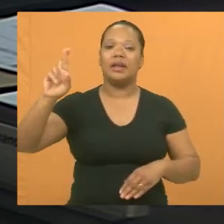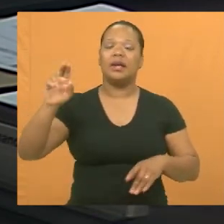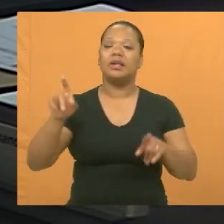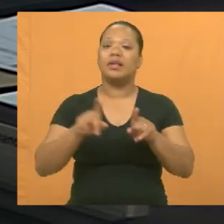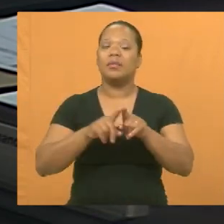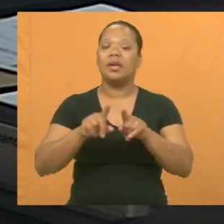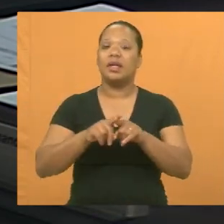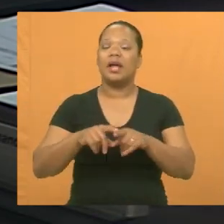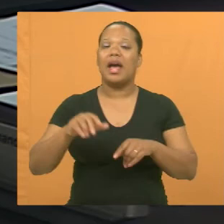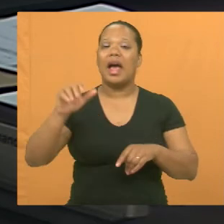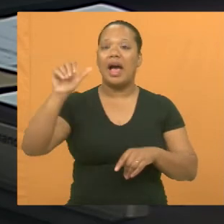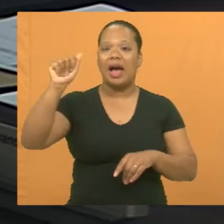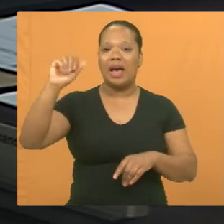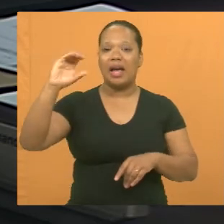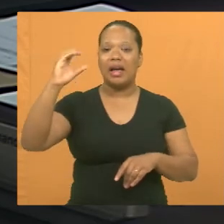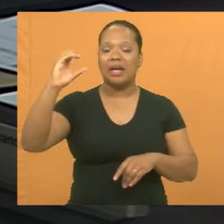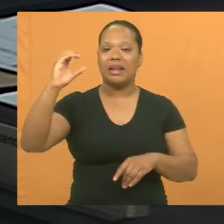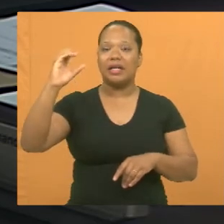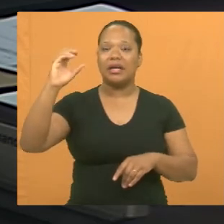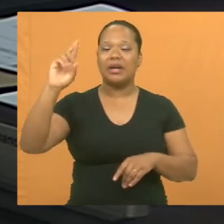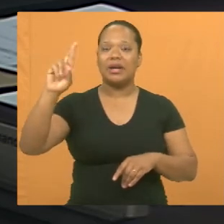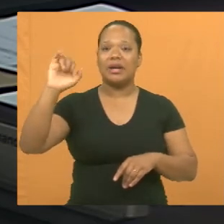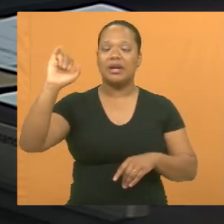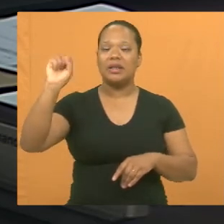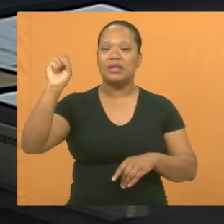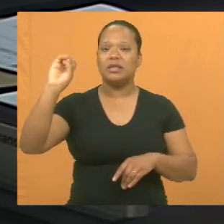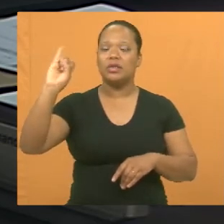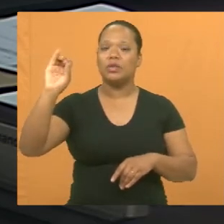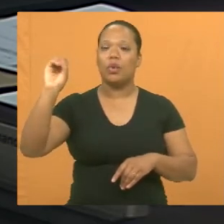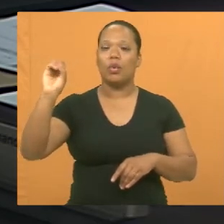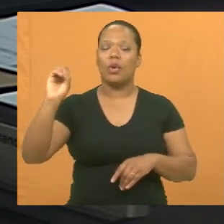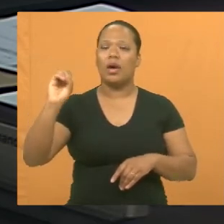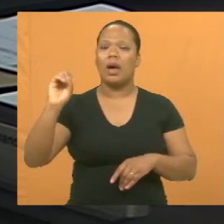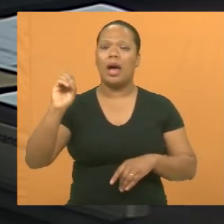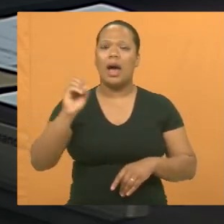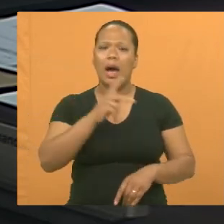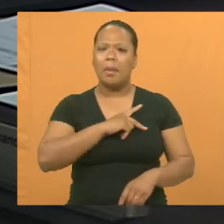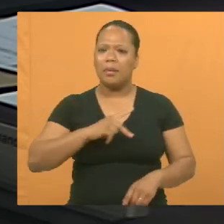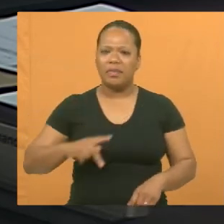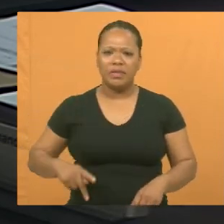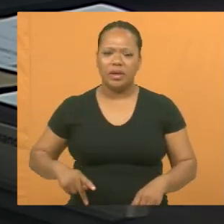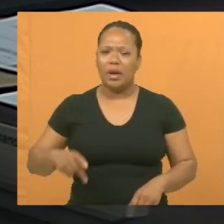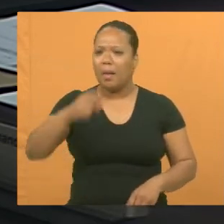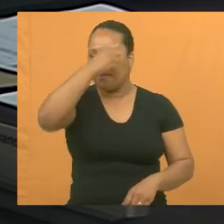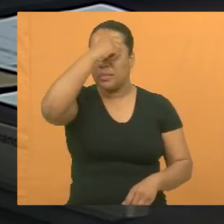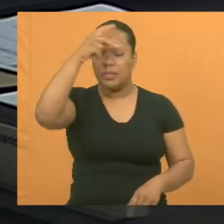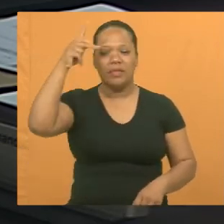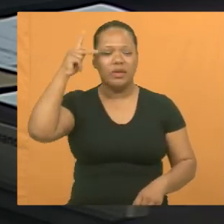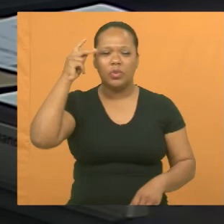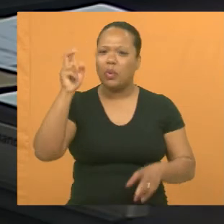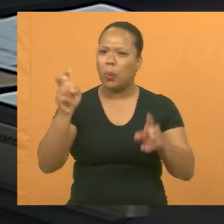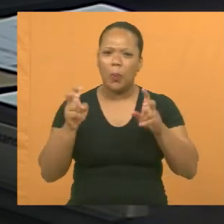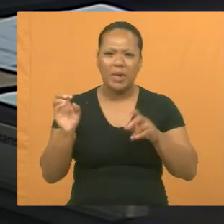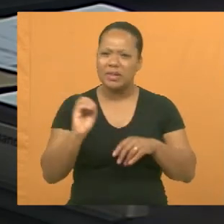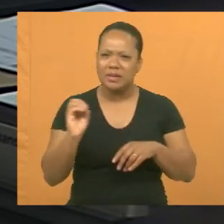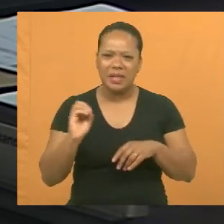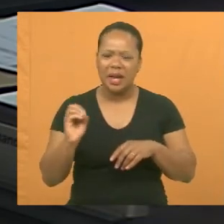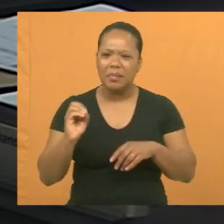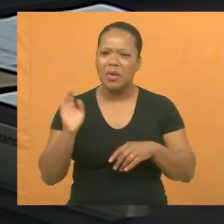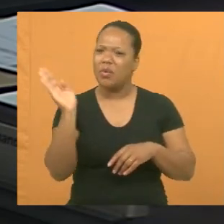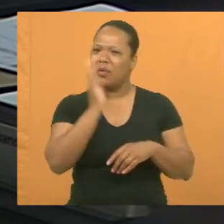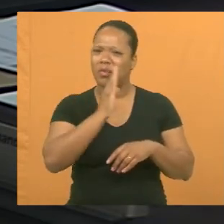cheiro terrível. Terrível. Será que a prefeitura não está vendo isso? Será que o SAI não está vendo isso? Isso eu estou citando um